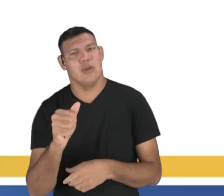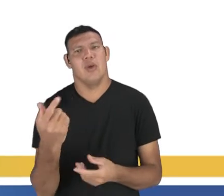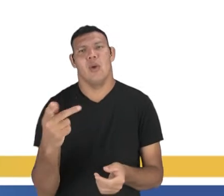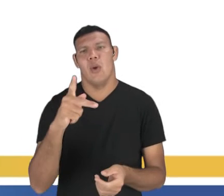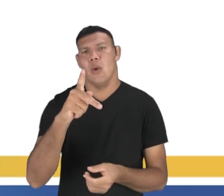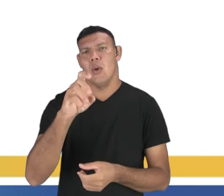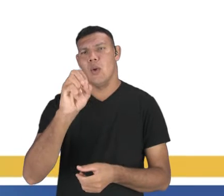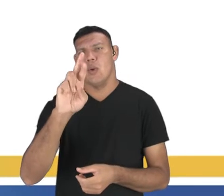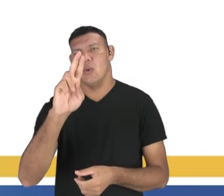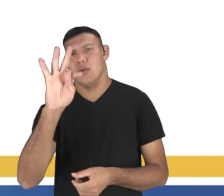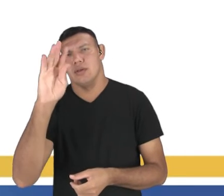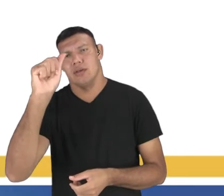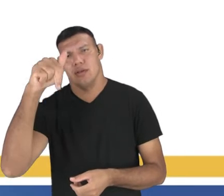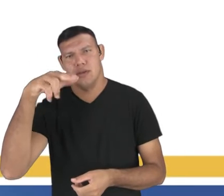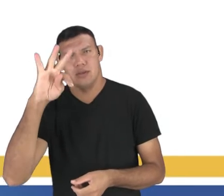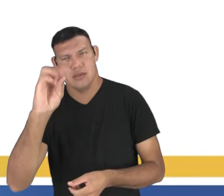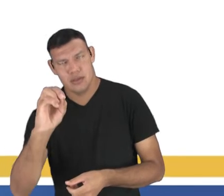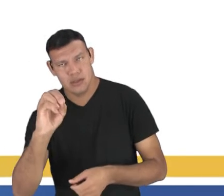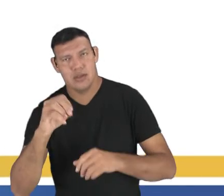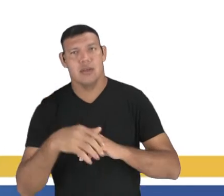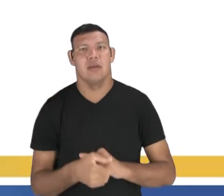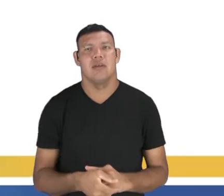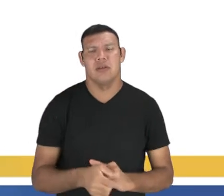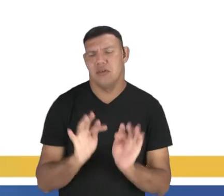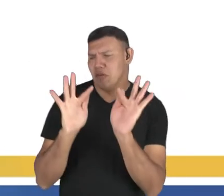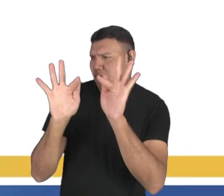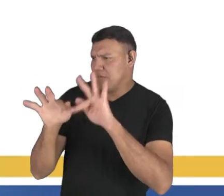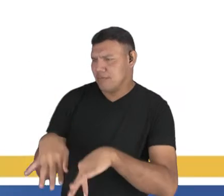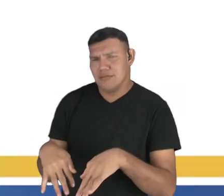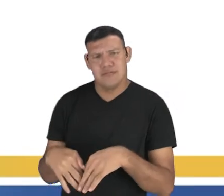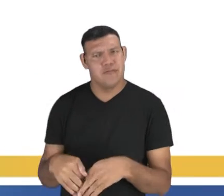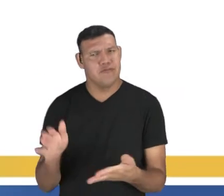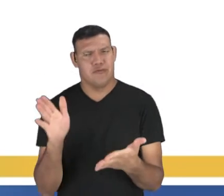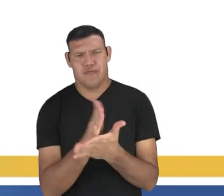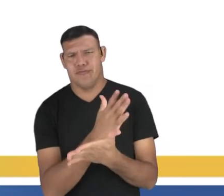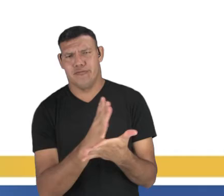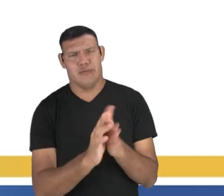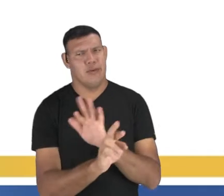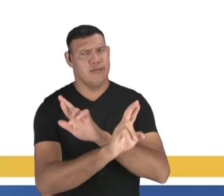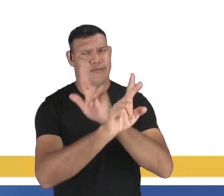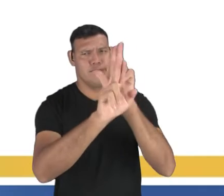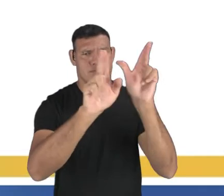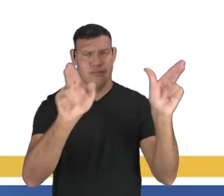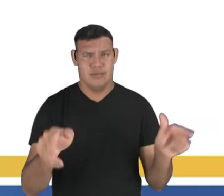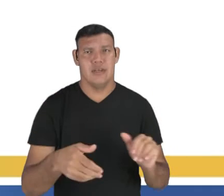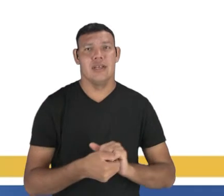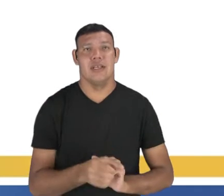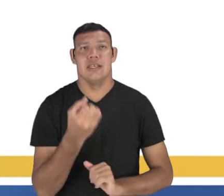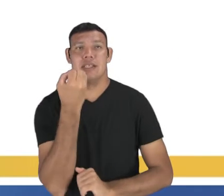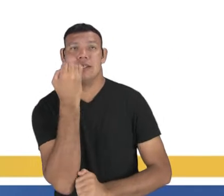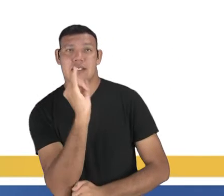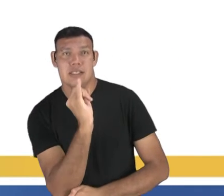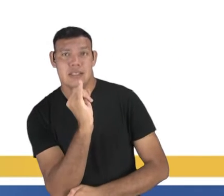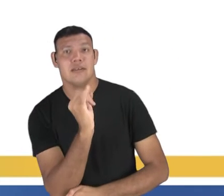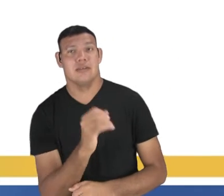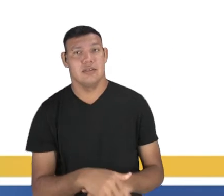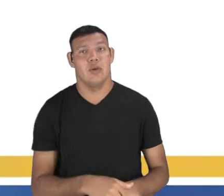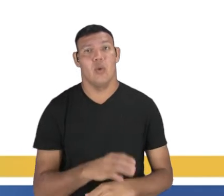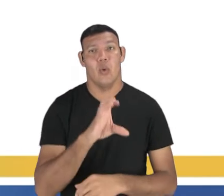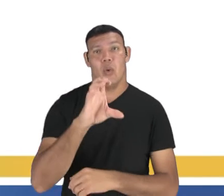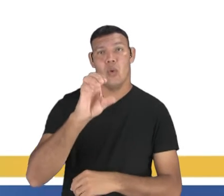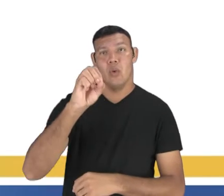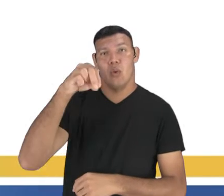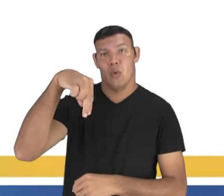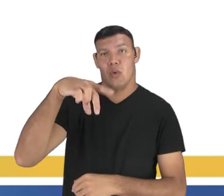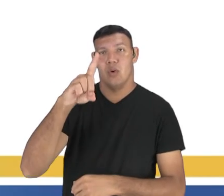brevemente, encurtando, para concluir, entre outros, tá? Quando eu quero estabelecer uma condição, eu